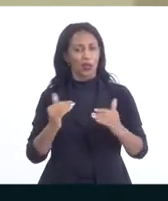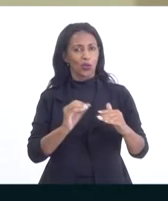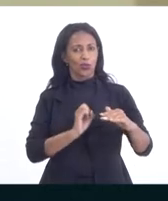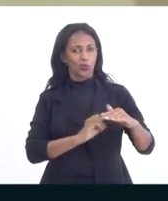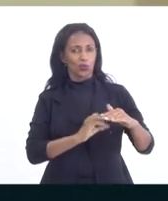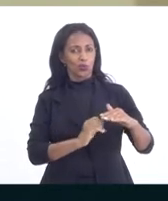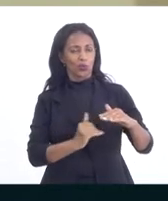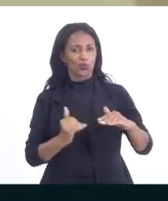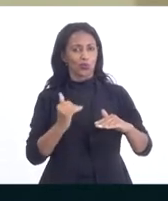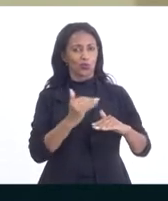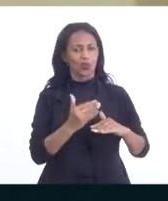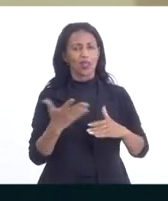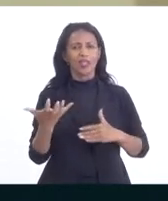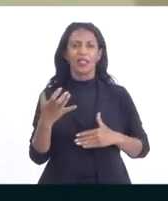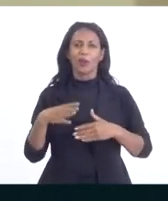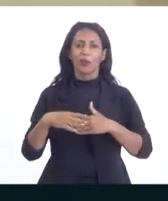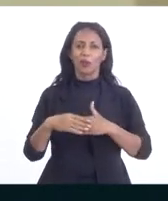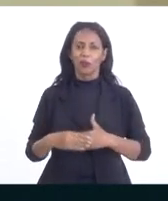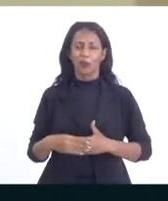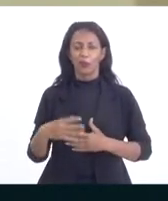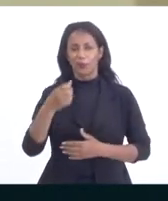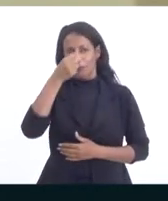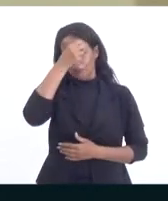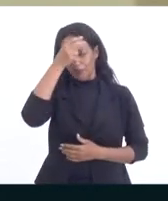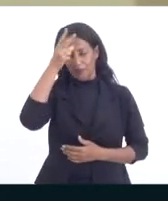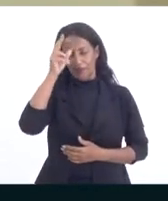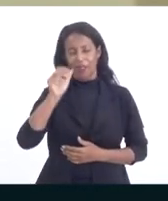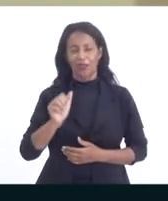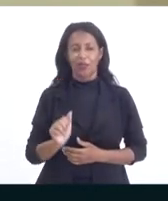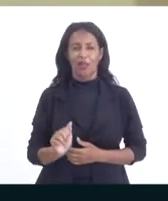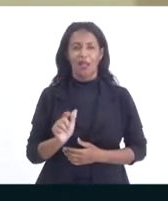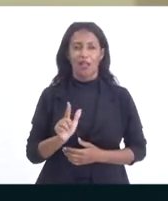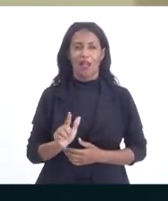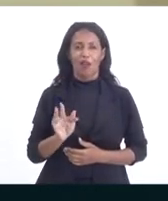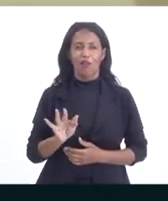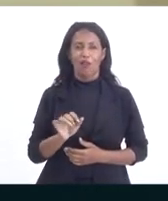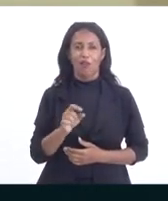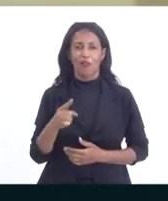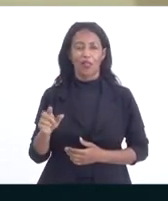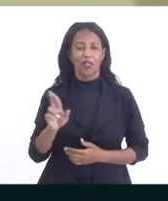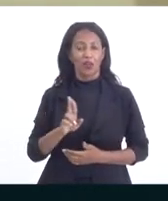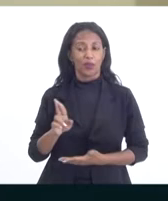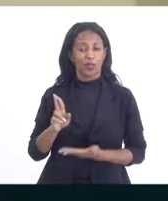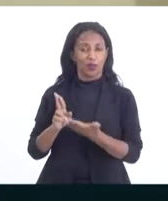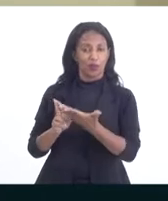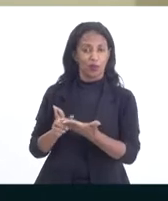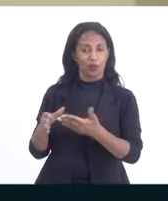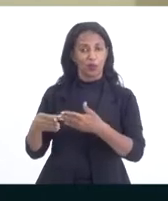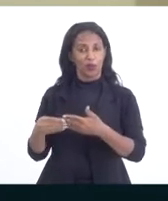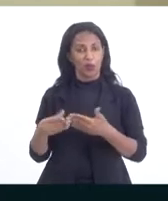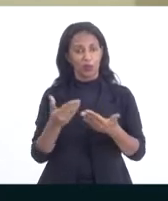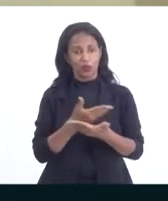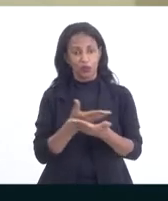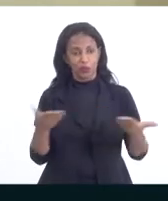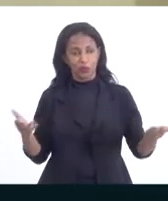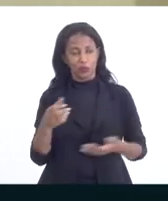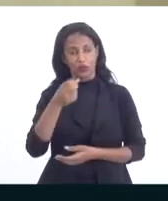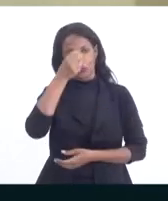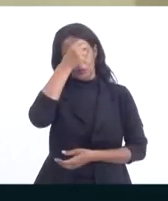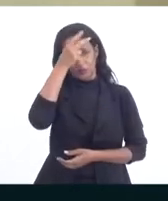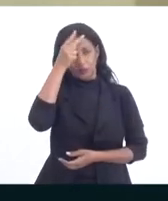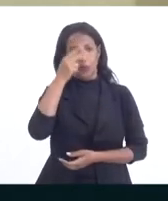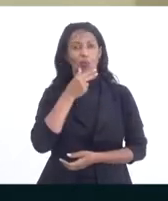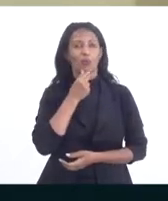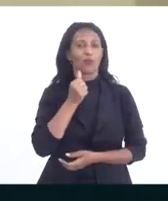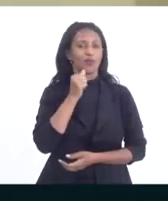Soberano. Queria cumprimentar o prefeito Alfredão, né, e em nome dele eu cumprimento todos os demais prefeitos e